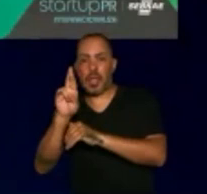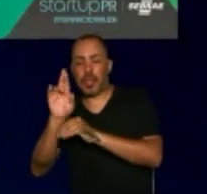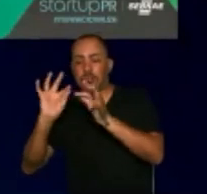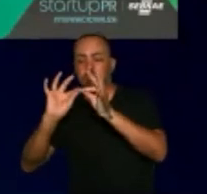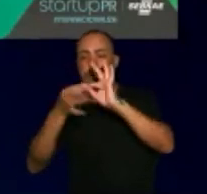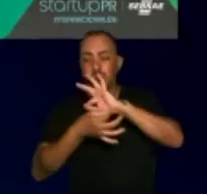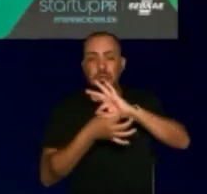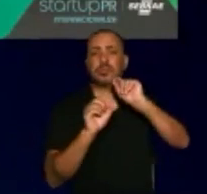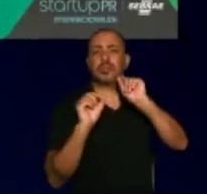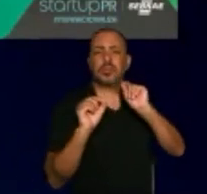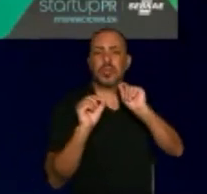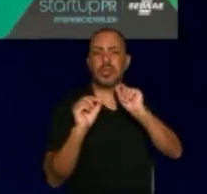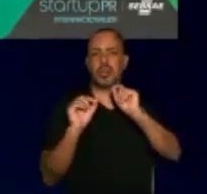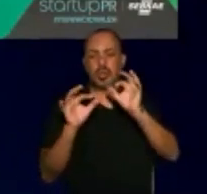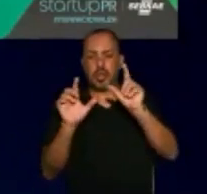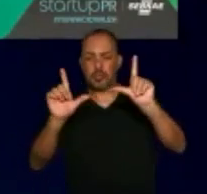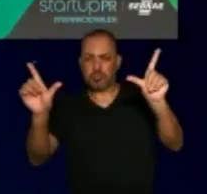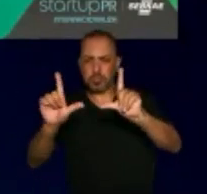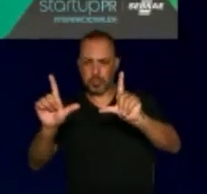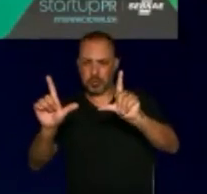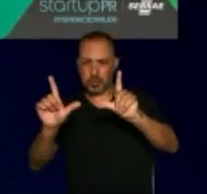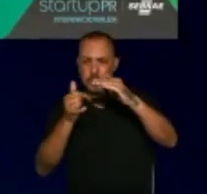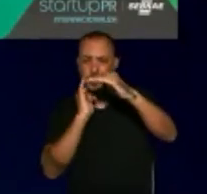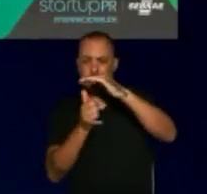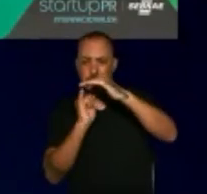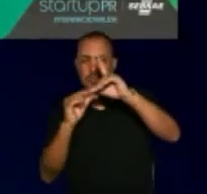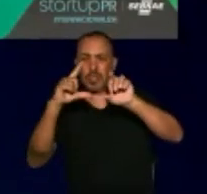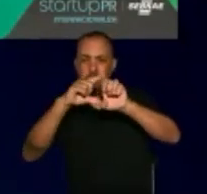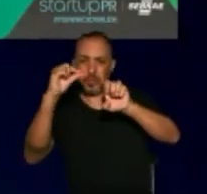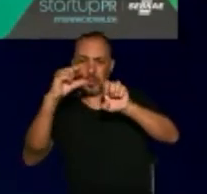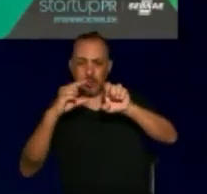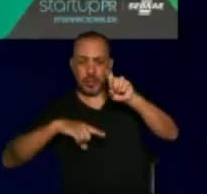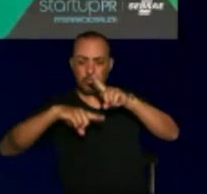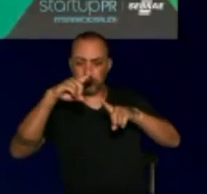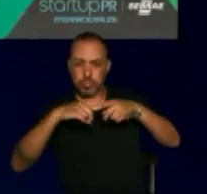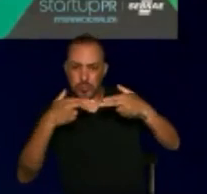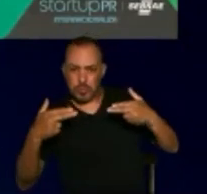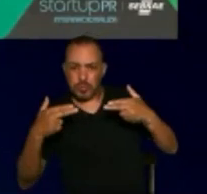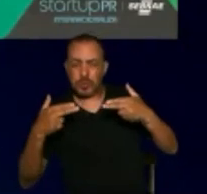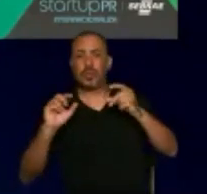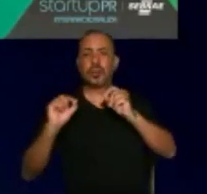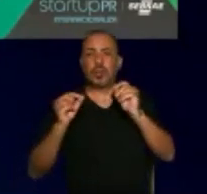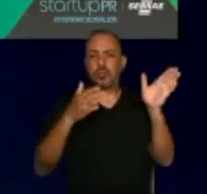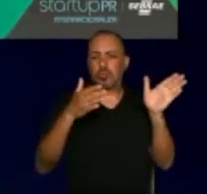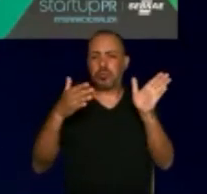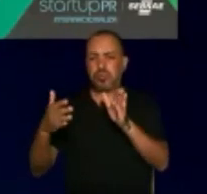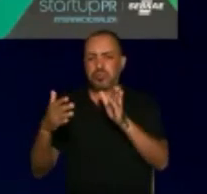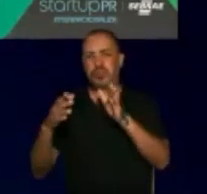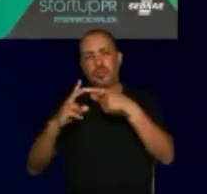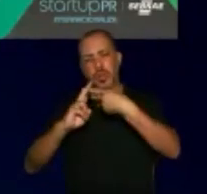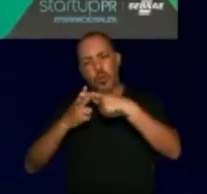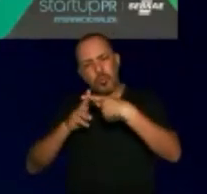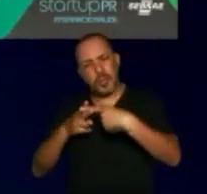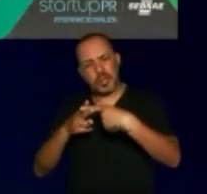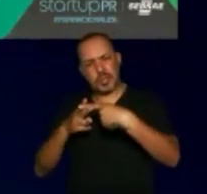é um programa para empreendedores, para startups que possuem produtos em fase de operação e tração e conta com uma preparação especializada